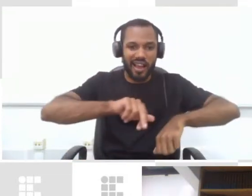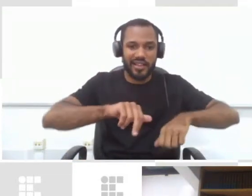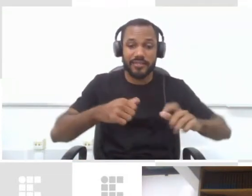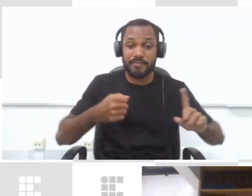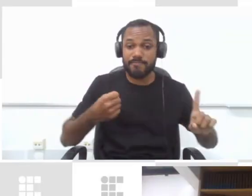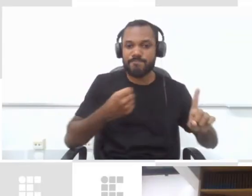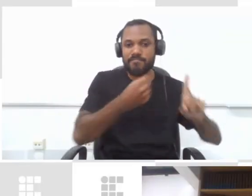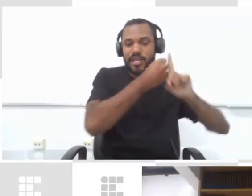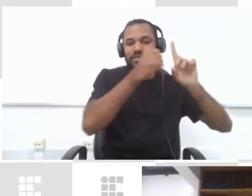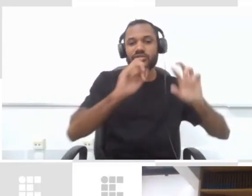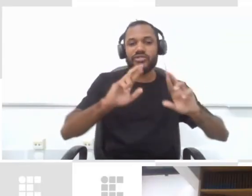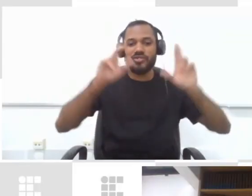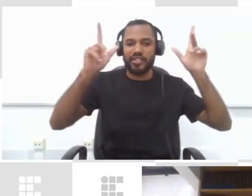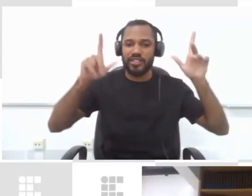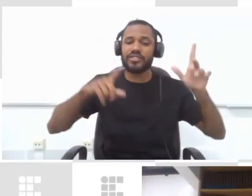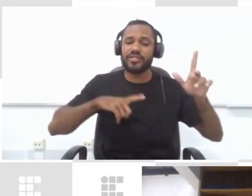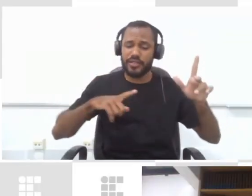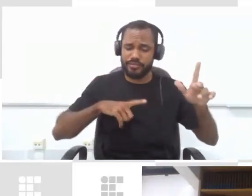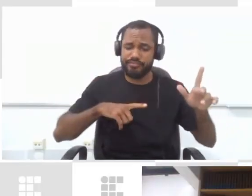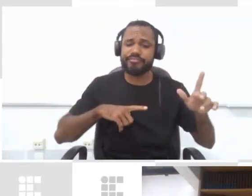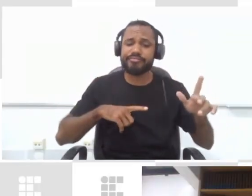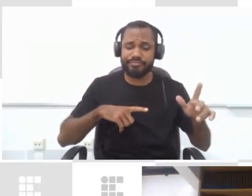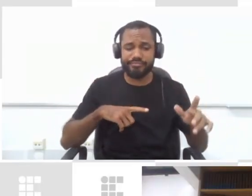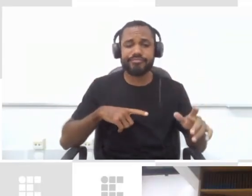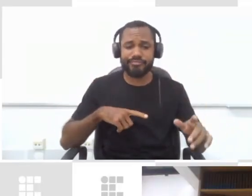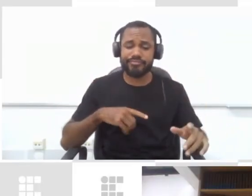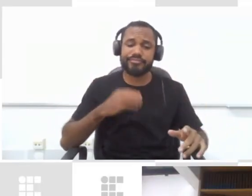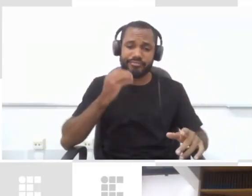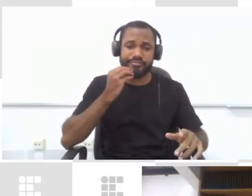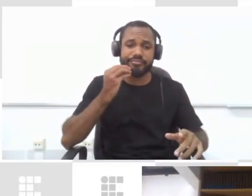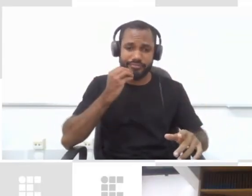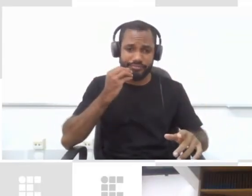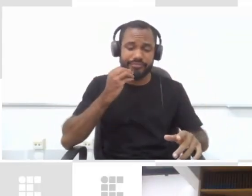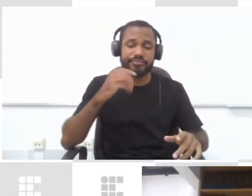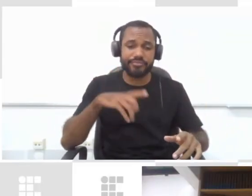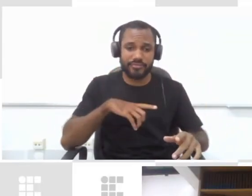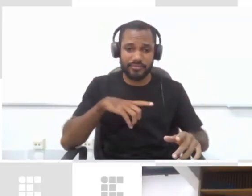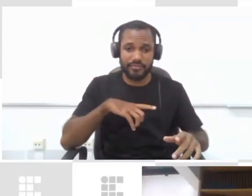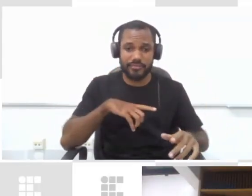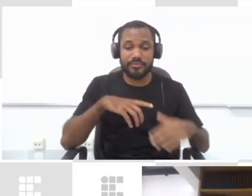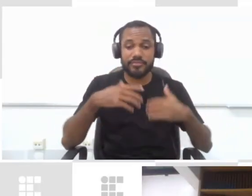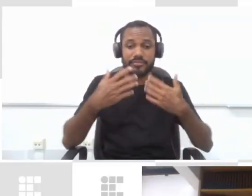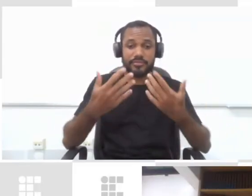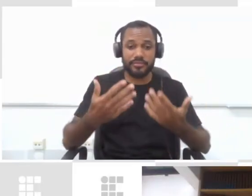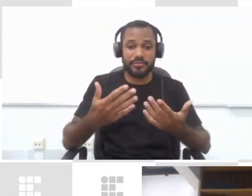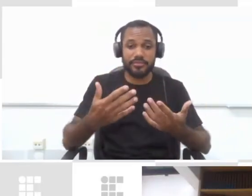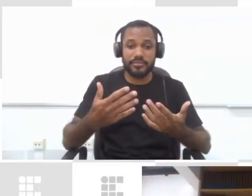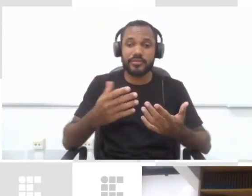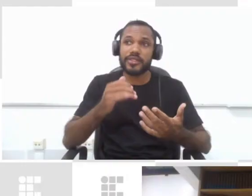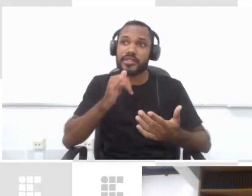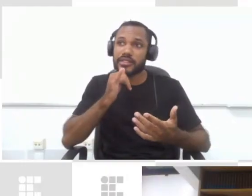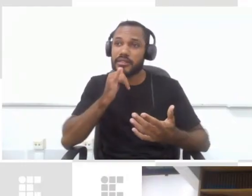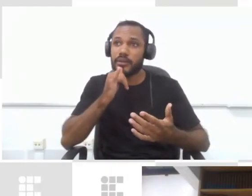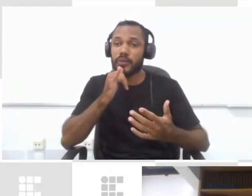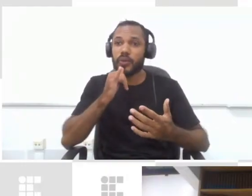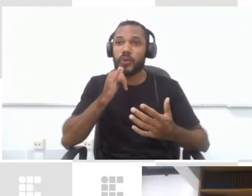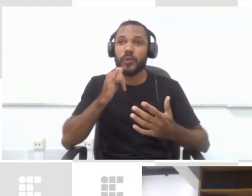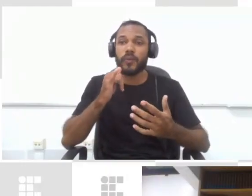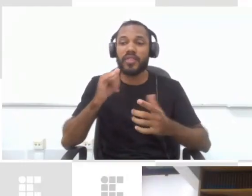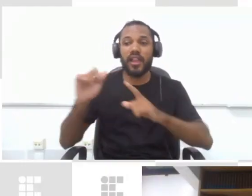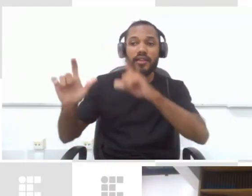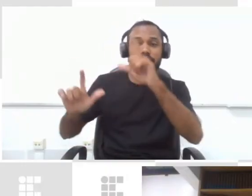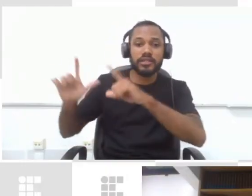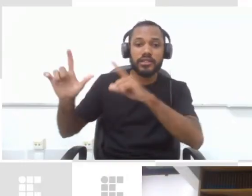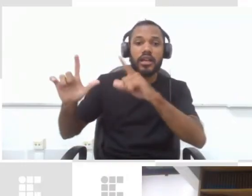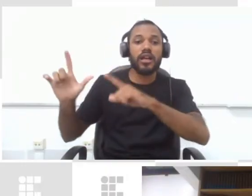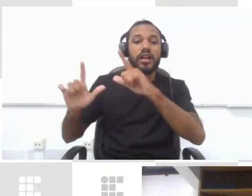segundo diversos segmentos da sociedade. E é claro que há um interesse muito maior da grande imprensa, de